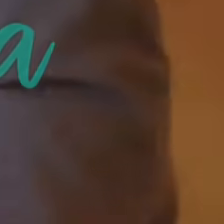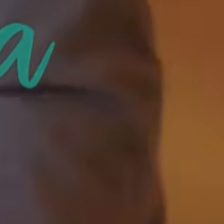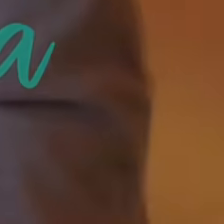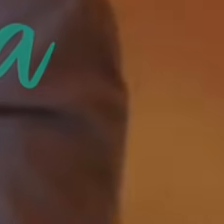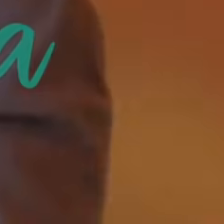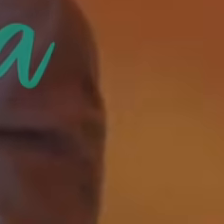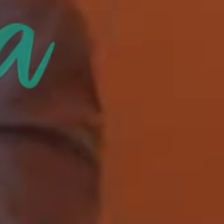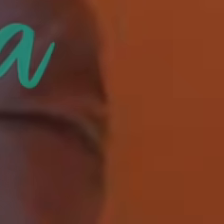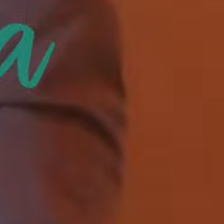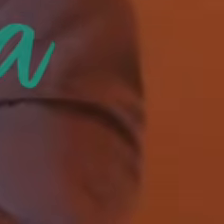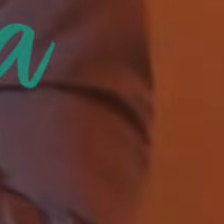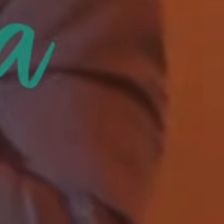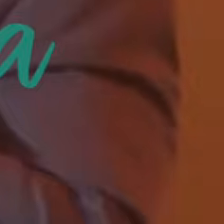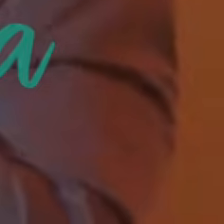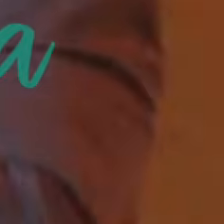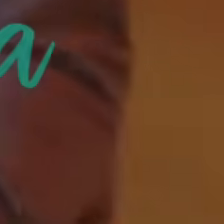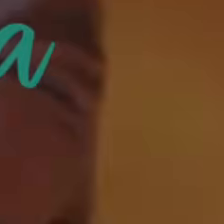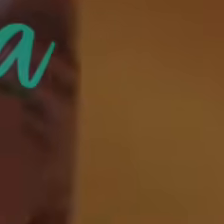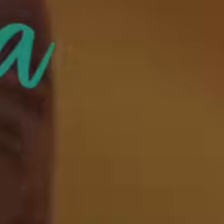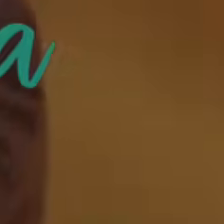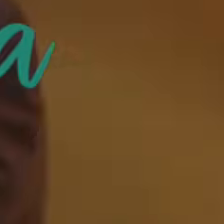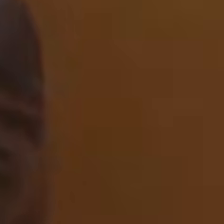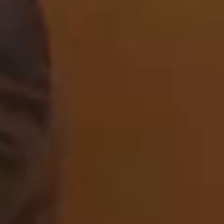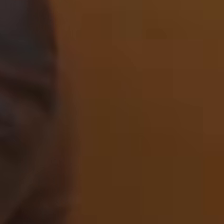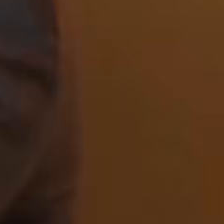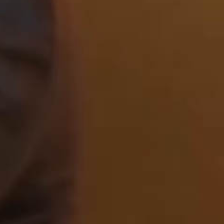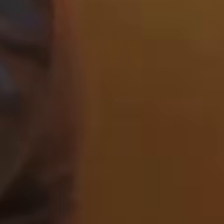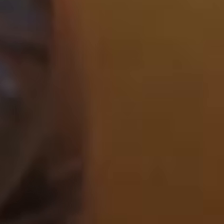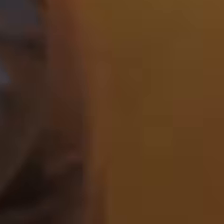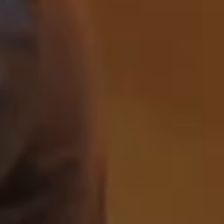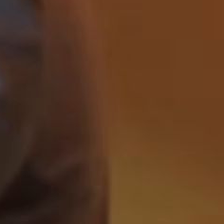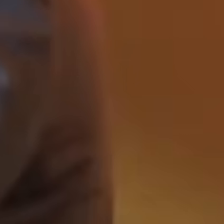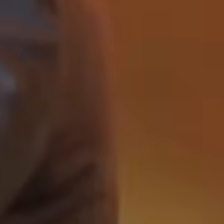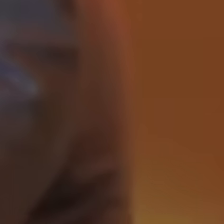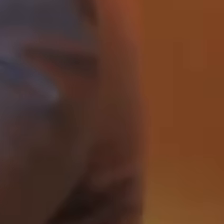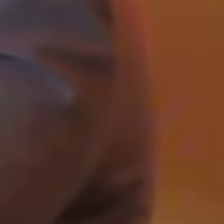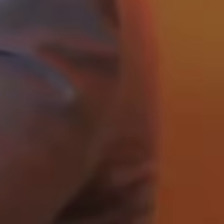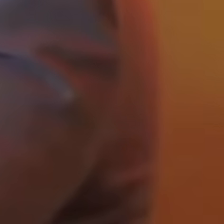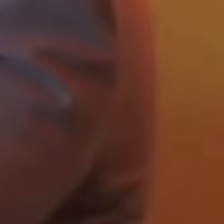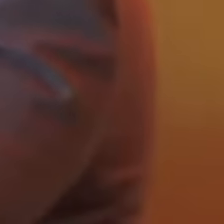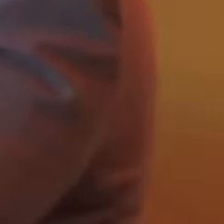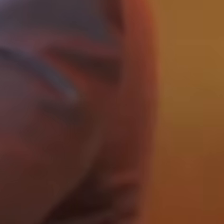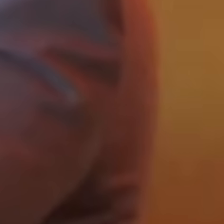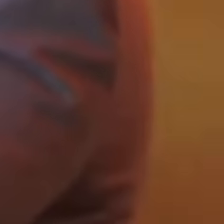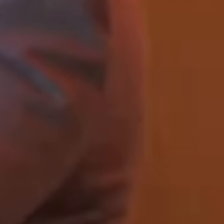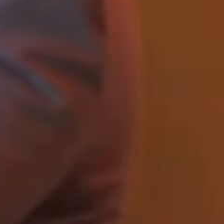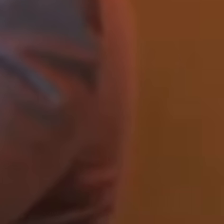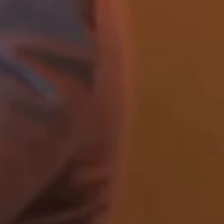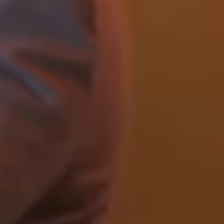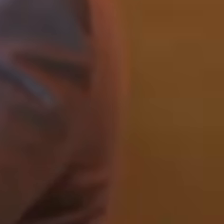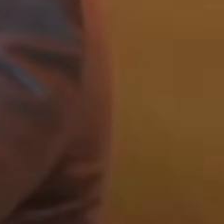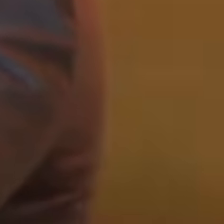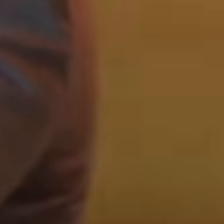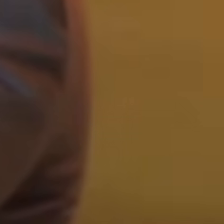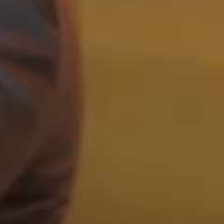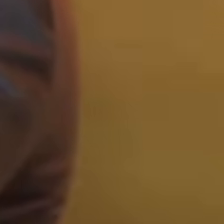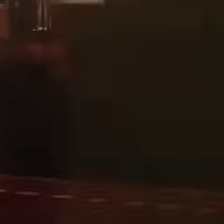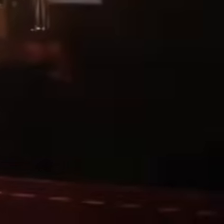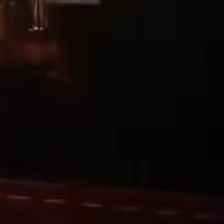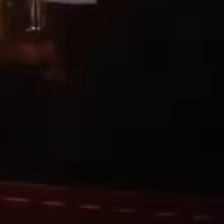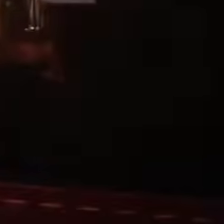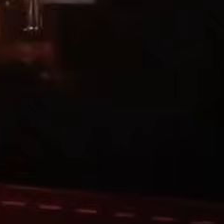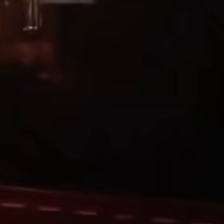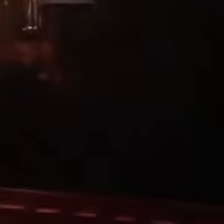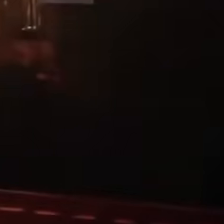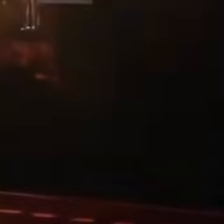conhece muito bem. Olhe que esse dia já vem. Pare pra pensar, pense